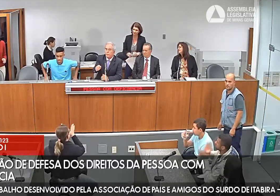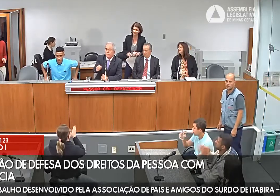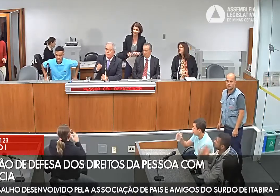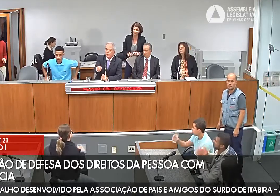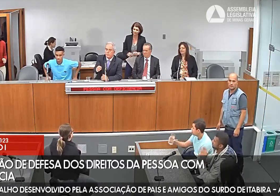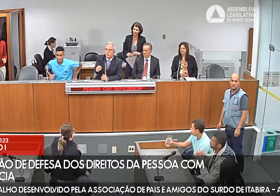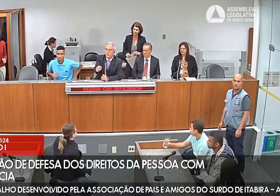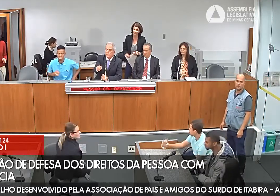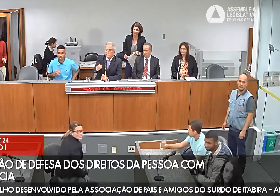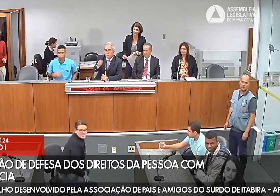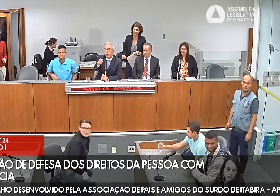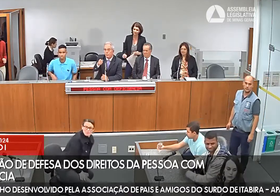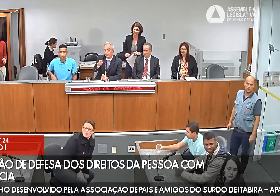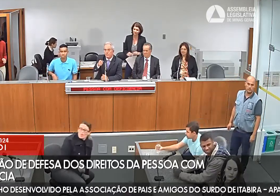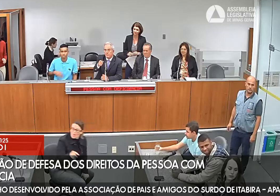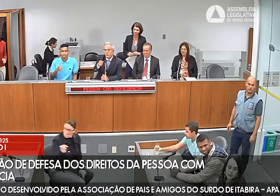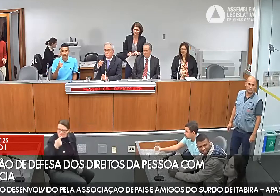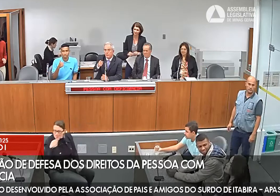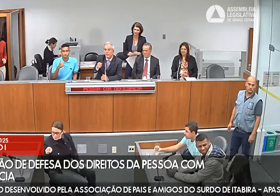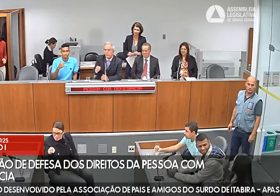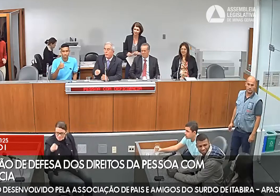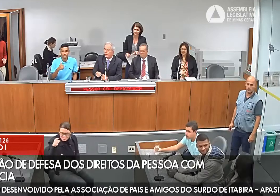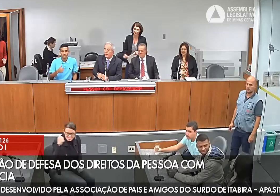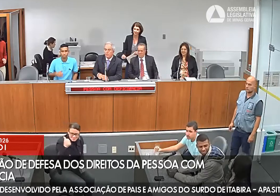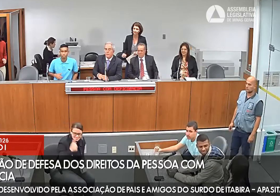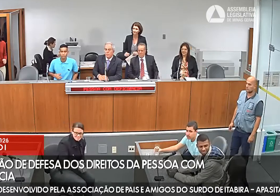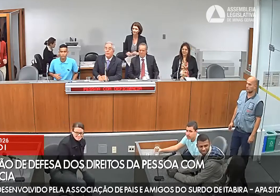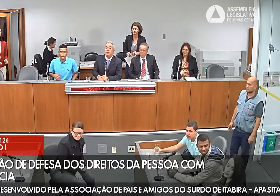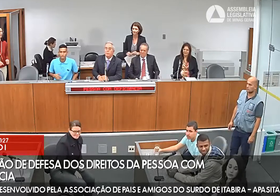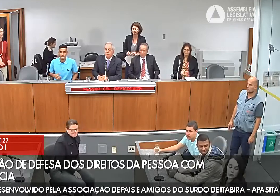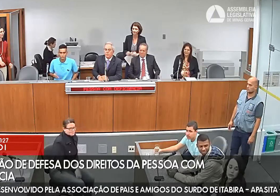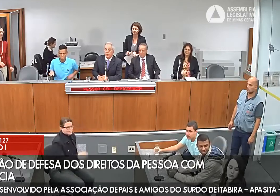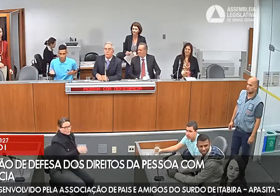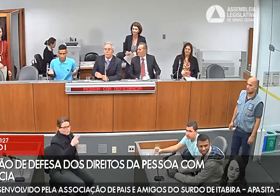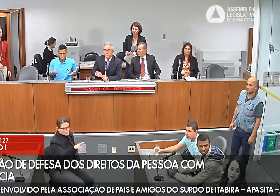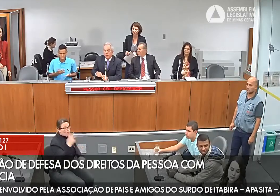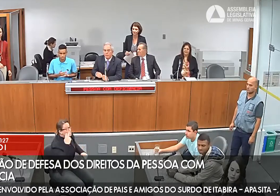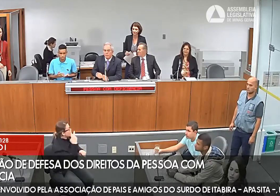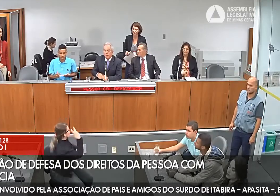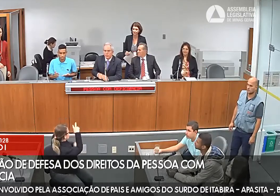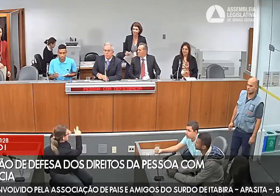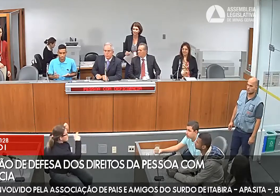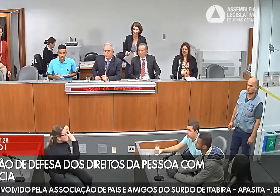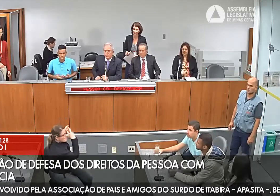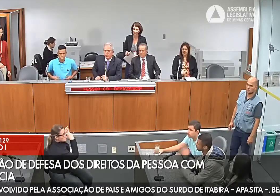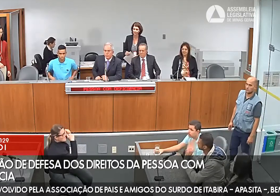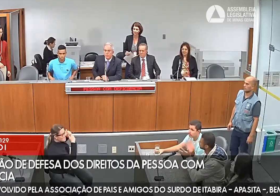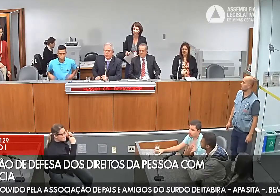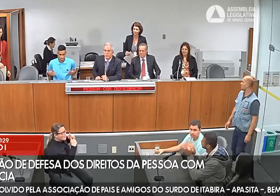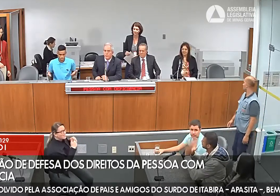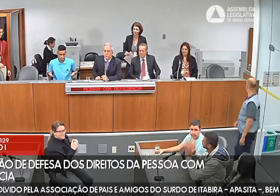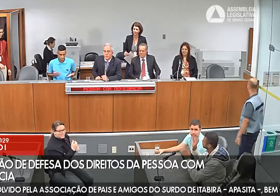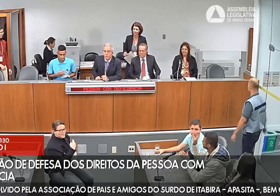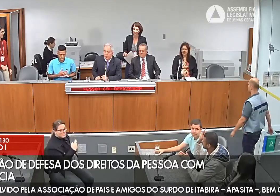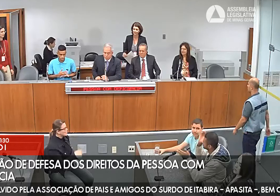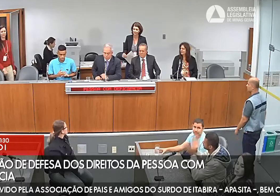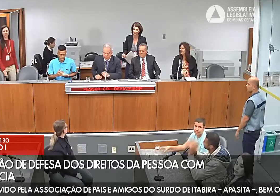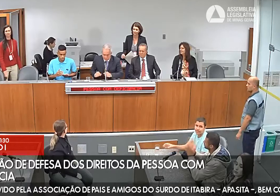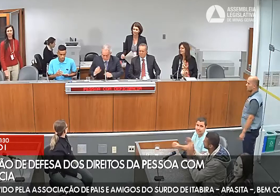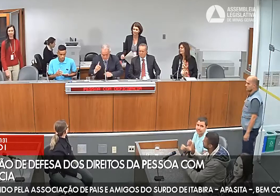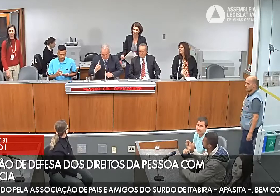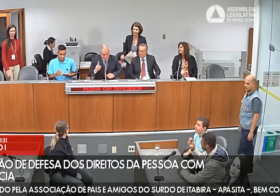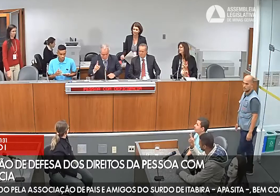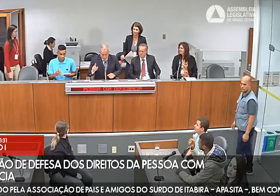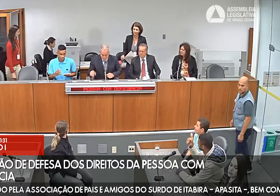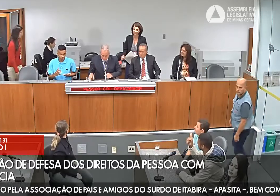passe o microfone perto dela, ou você vai traduzir lá? Ah, então tá bom, ela pode traduzir, a tradutora lá no fundo, tá bom. Vamos